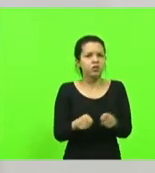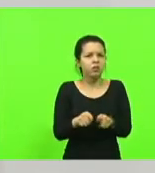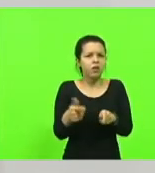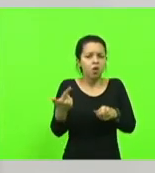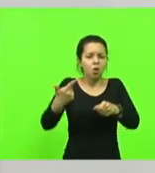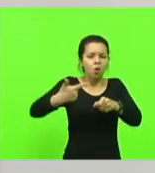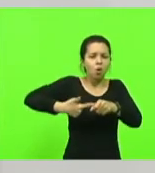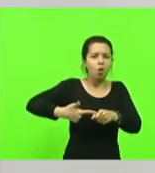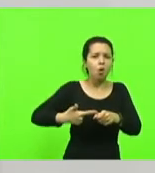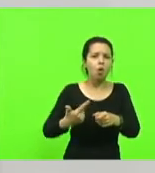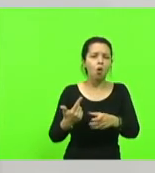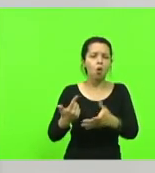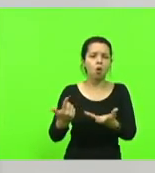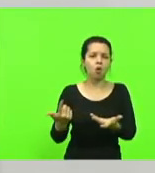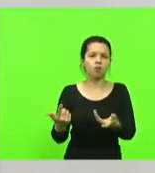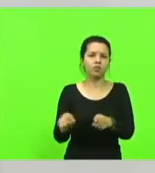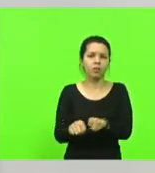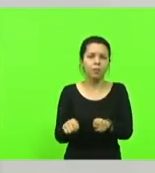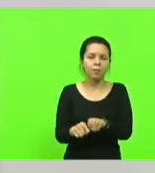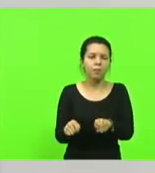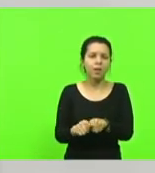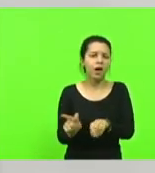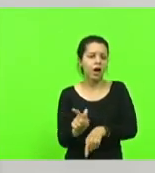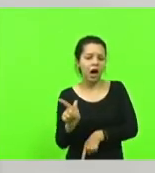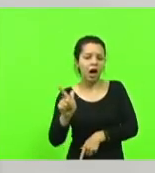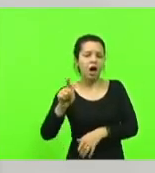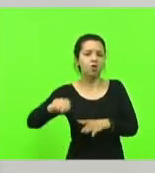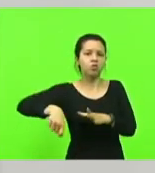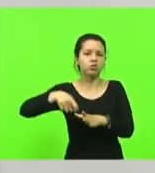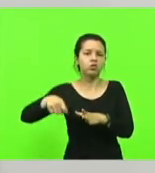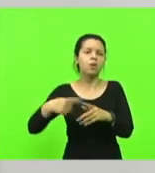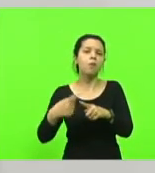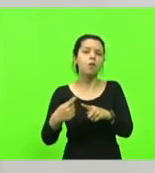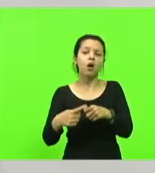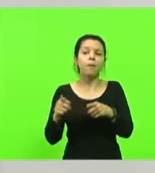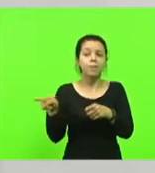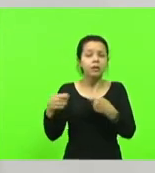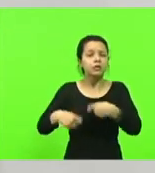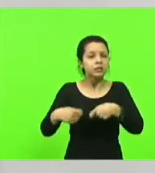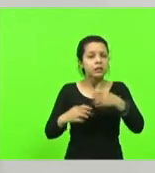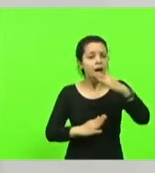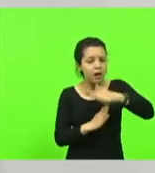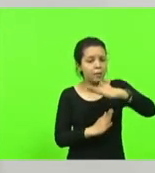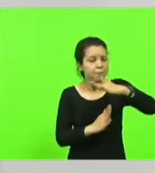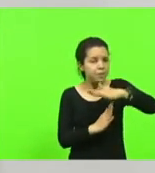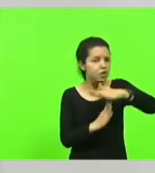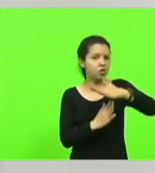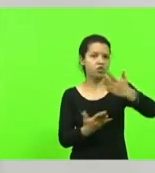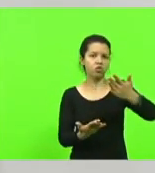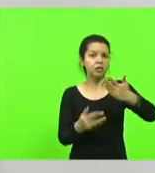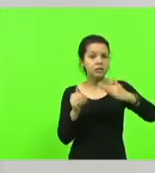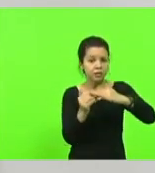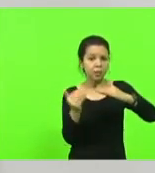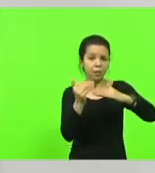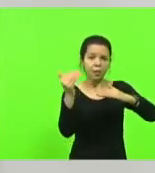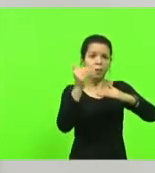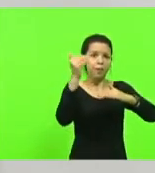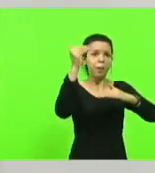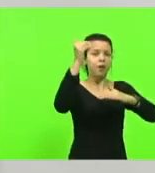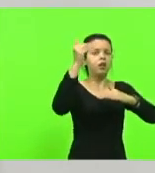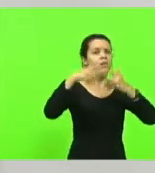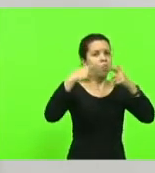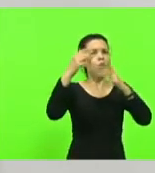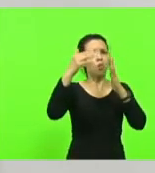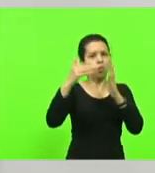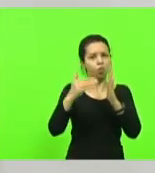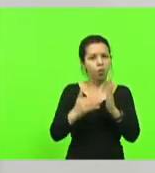cozinha. Por que nós não limitamos o valor da base de cálculo do ICMS? Se continuar subindo, daqui a pouco vai descer, mas se nós